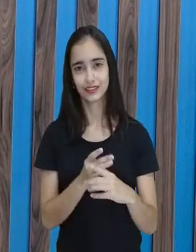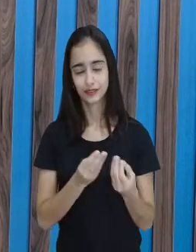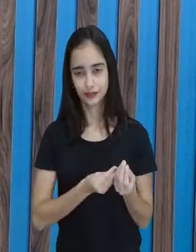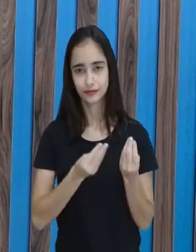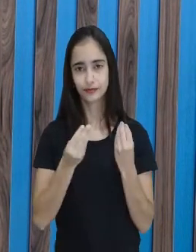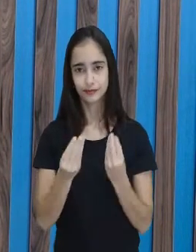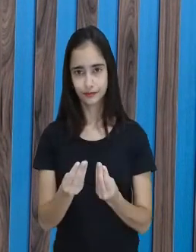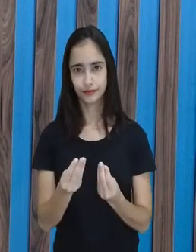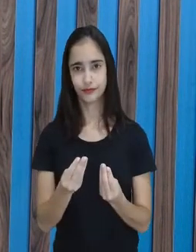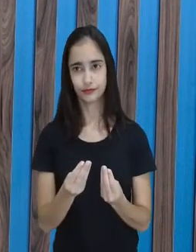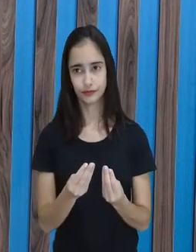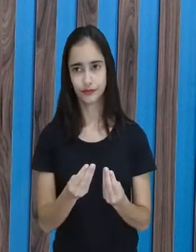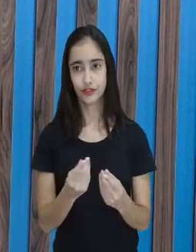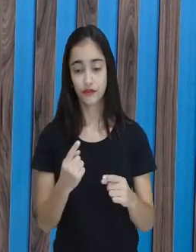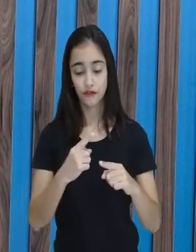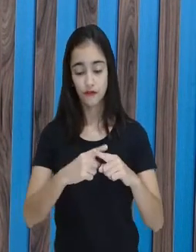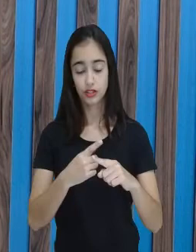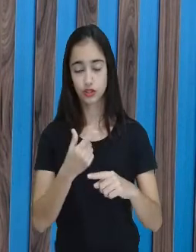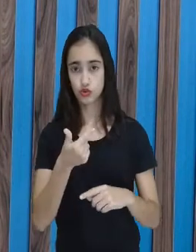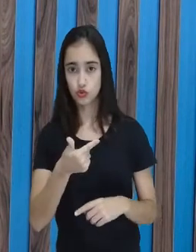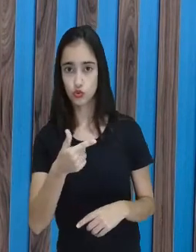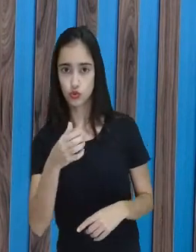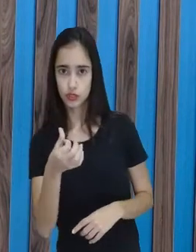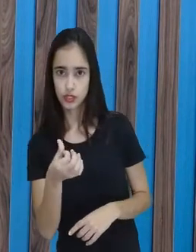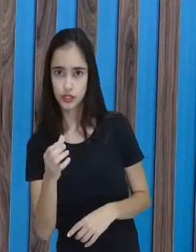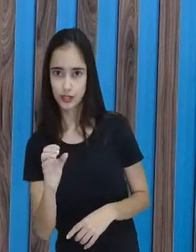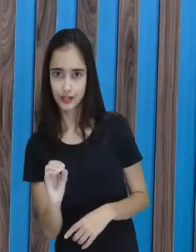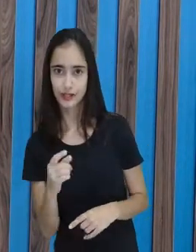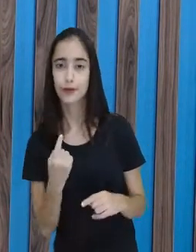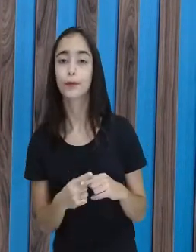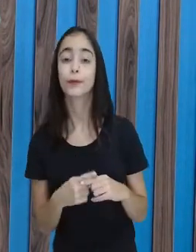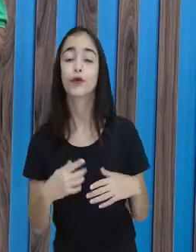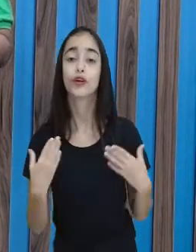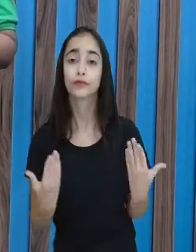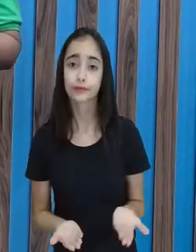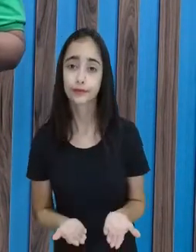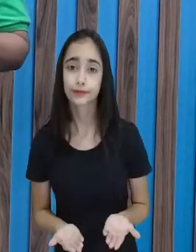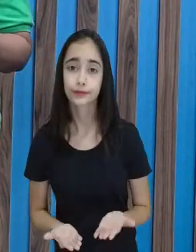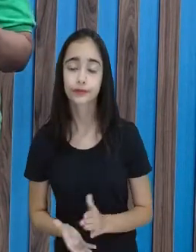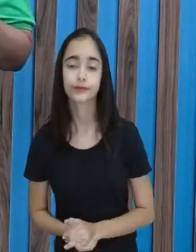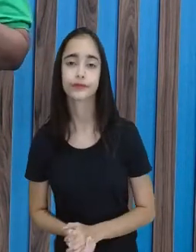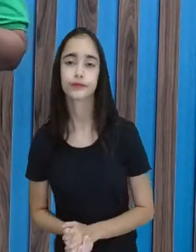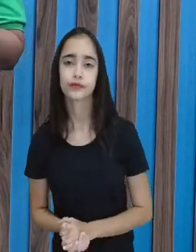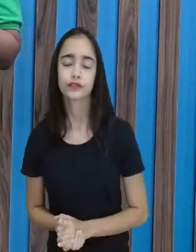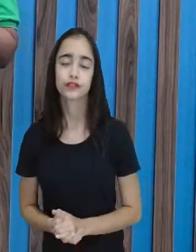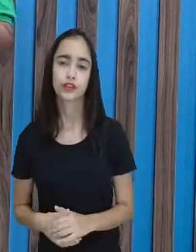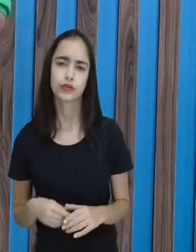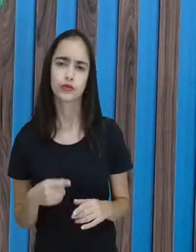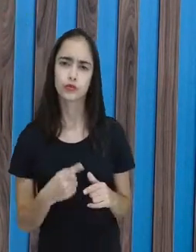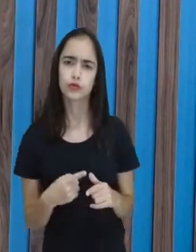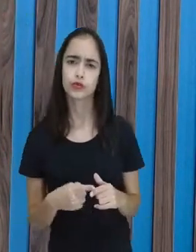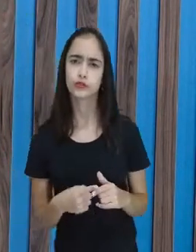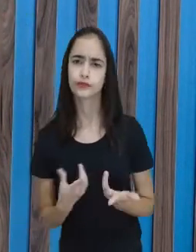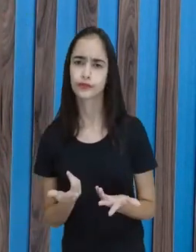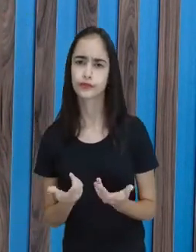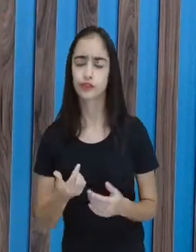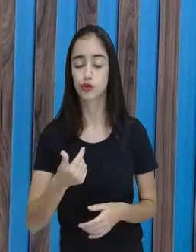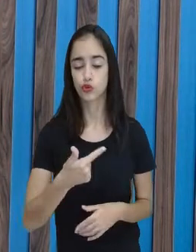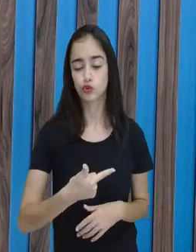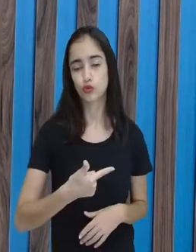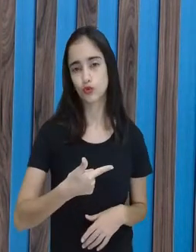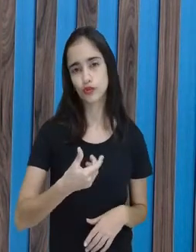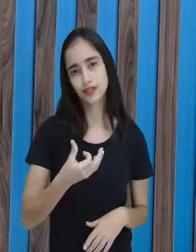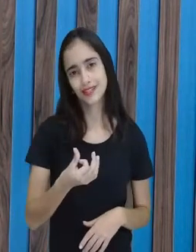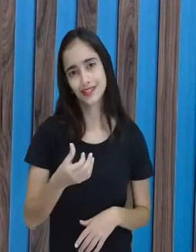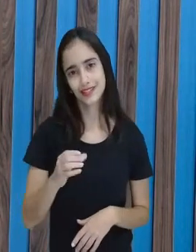dada por 260. Por que a gente vai fazer isso? Pelo seguinte, 260